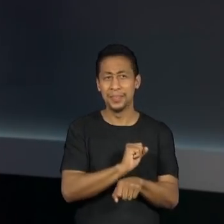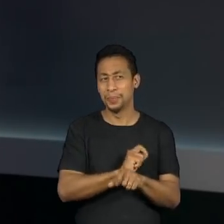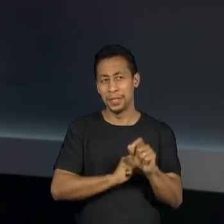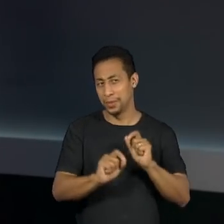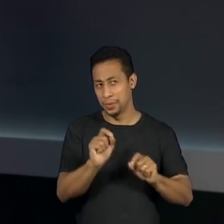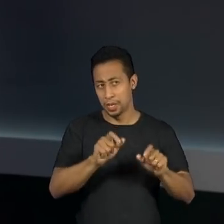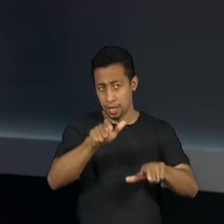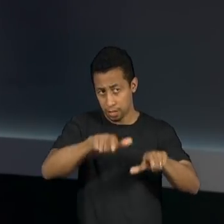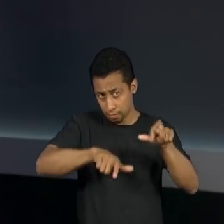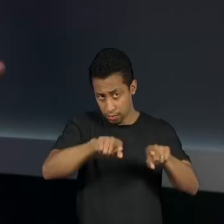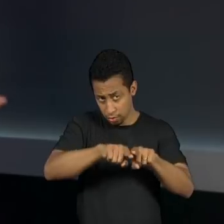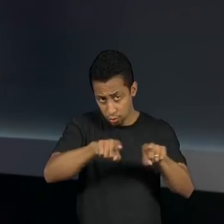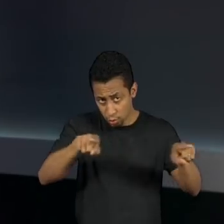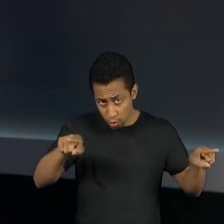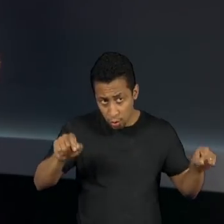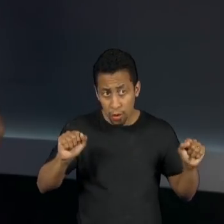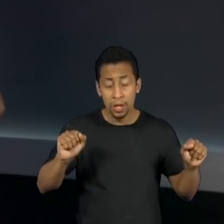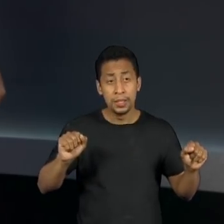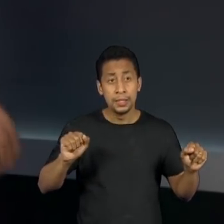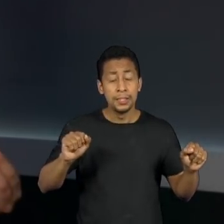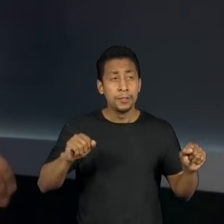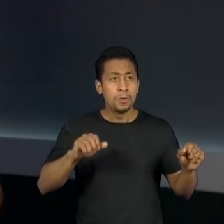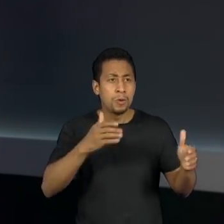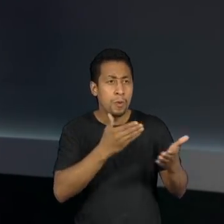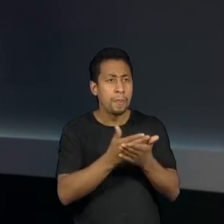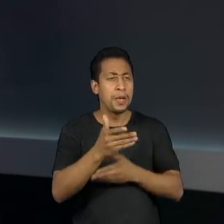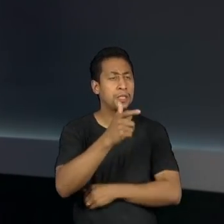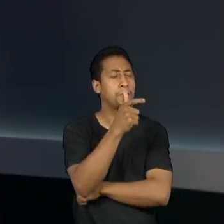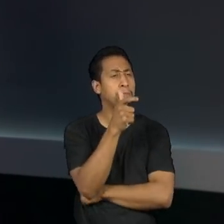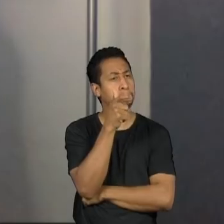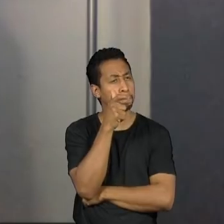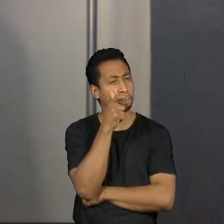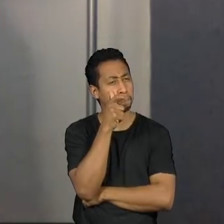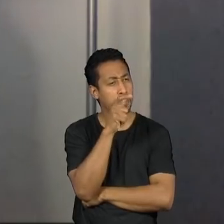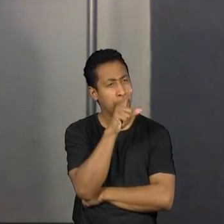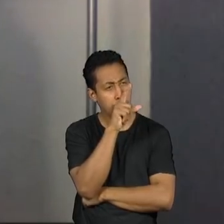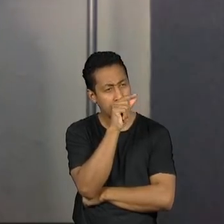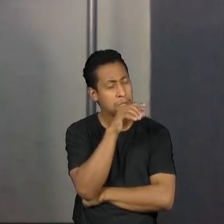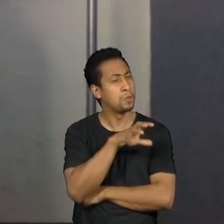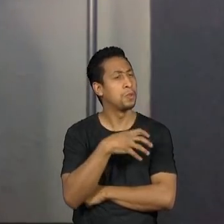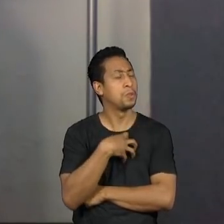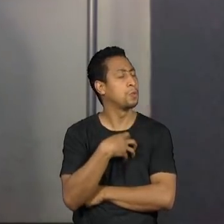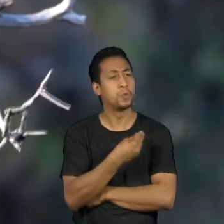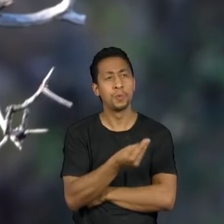as pessoas a partir do momento que elas param para olhar a série? Eu acho que